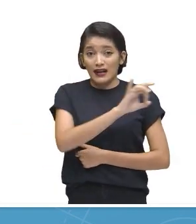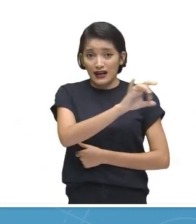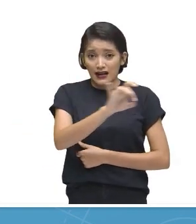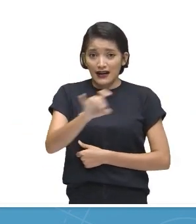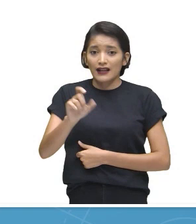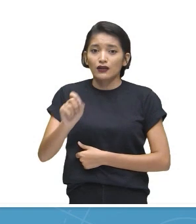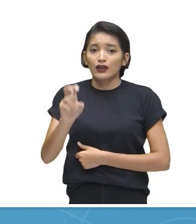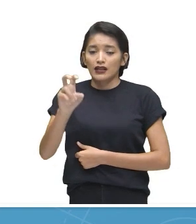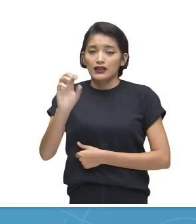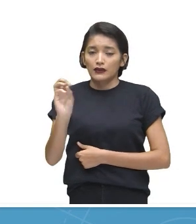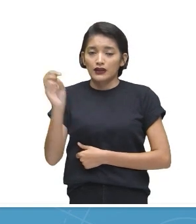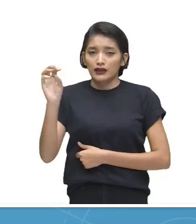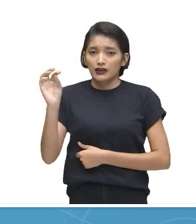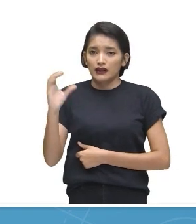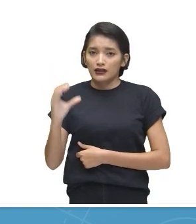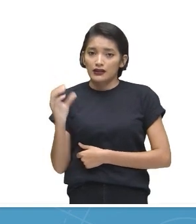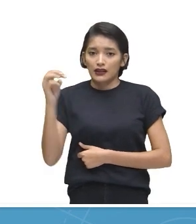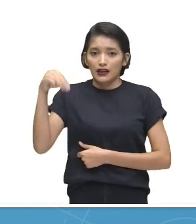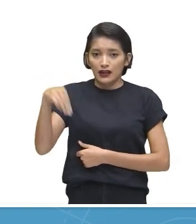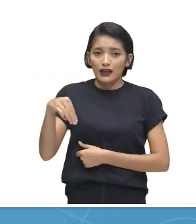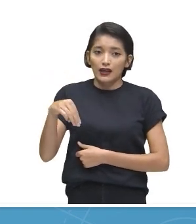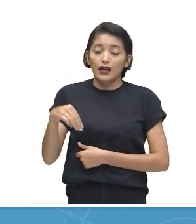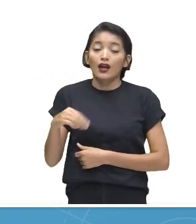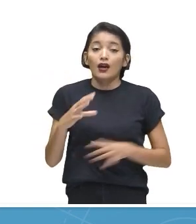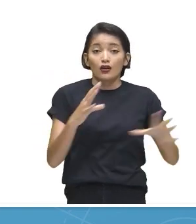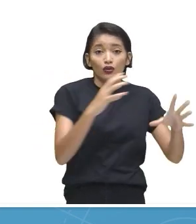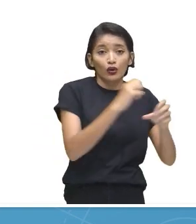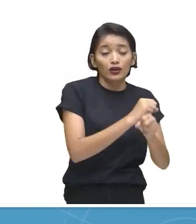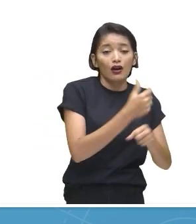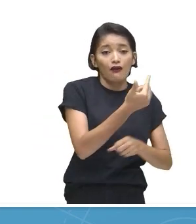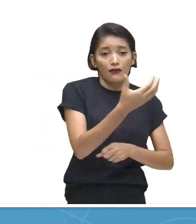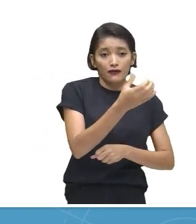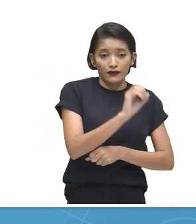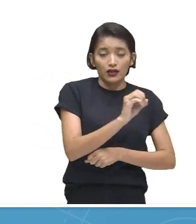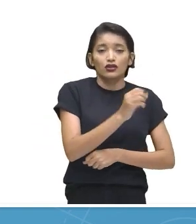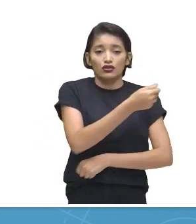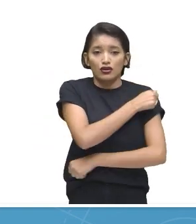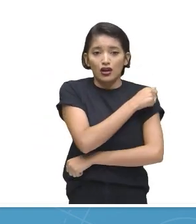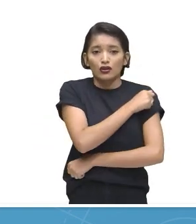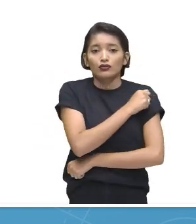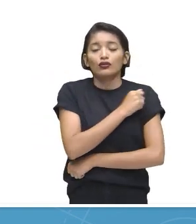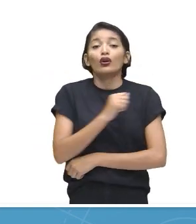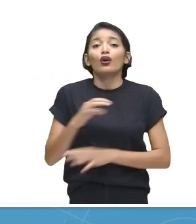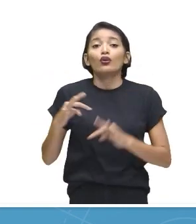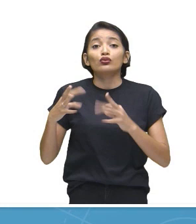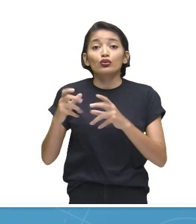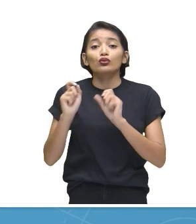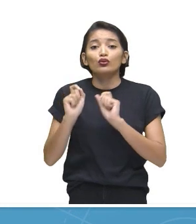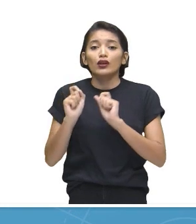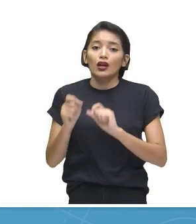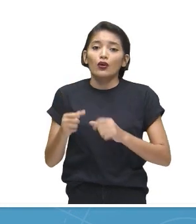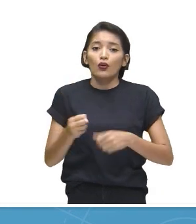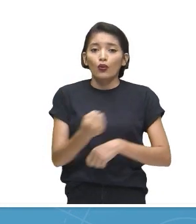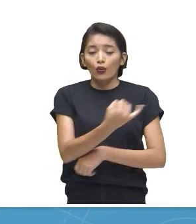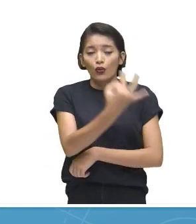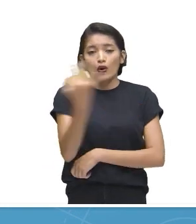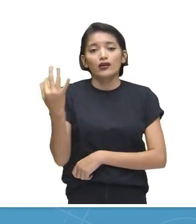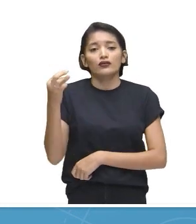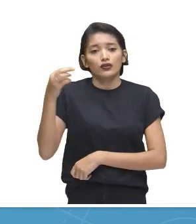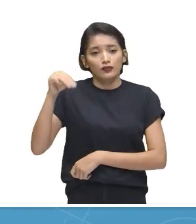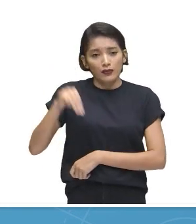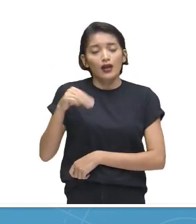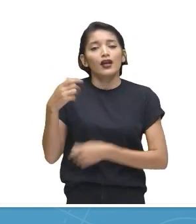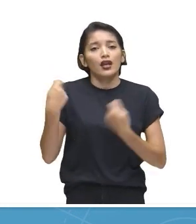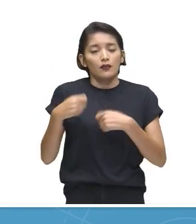50 centímetros, e que são 20 alunos no total, quantos metros a professora